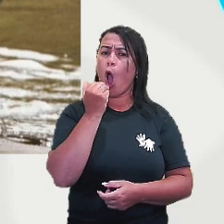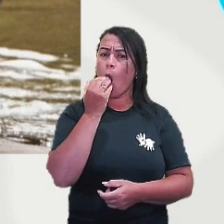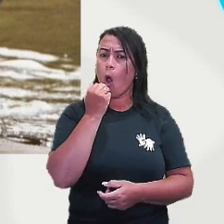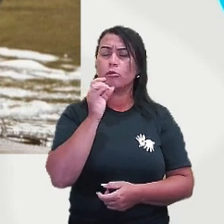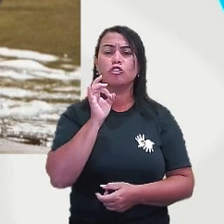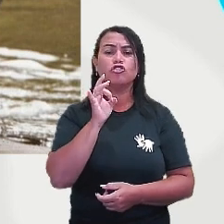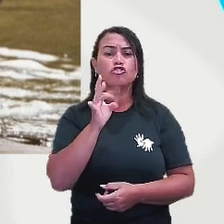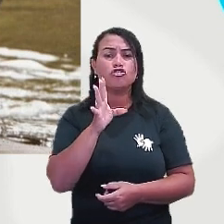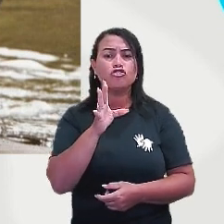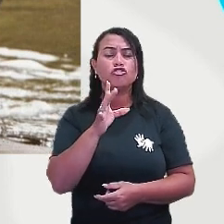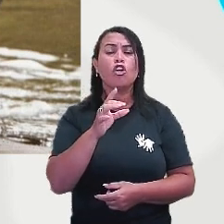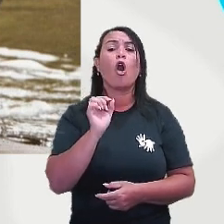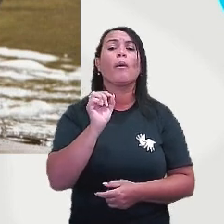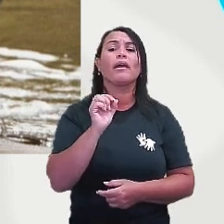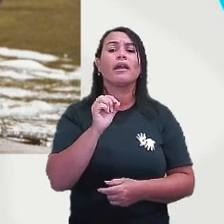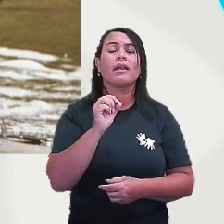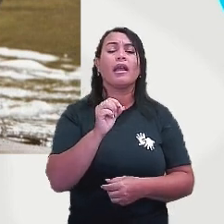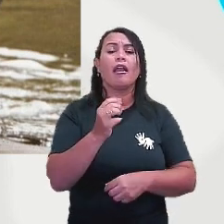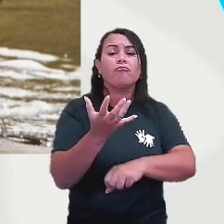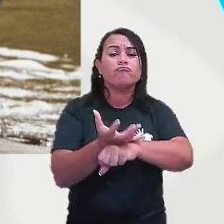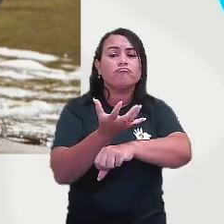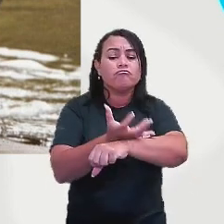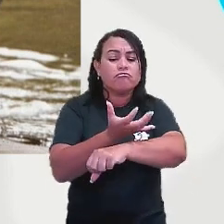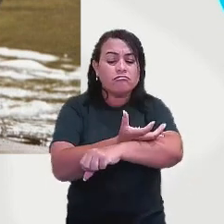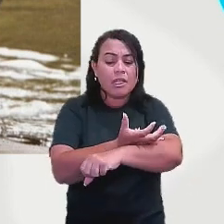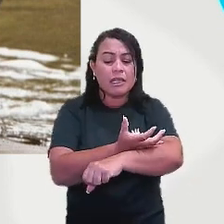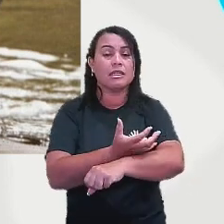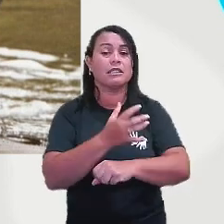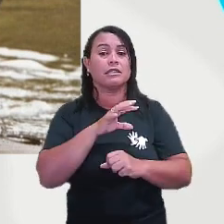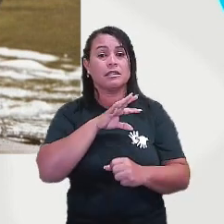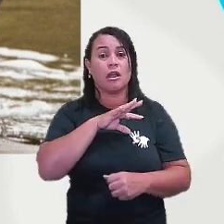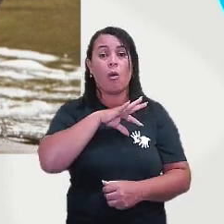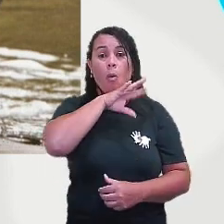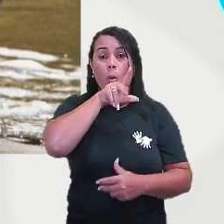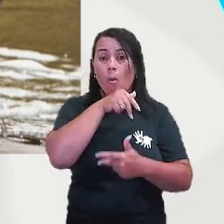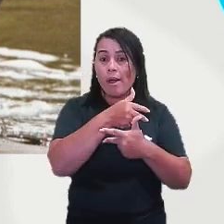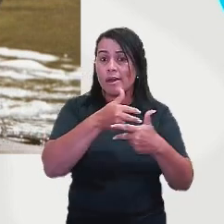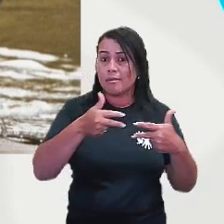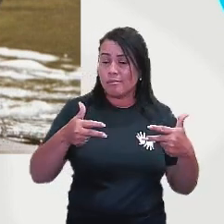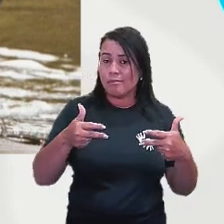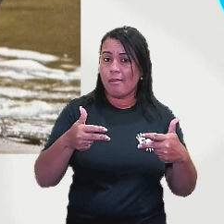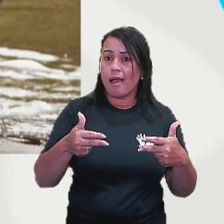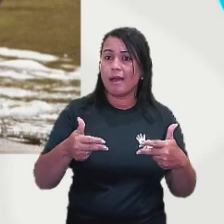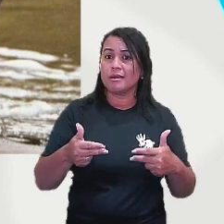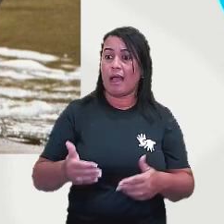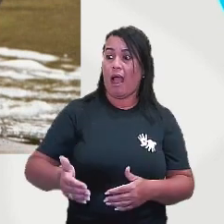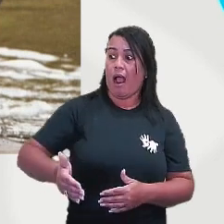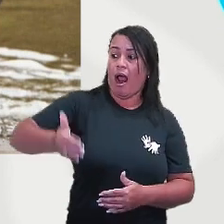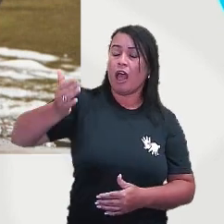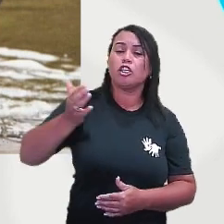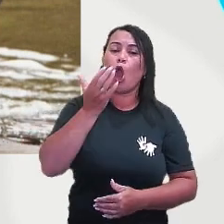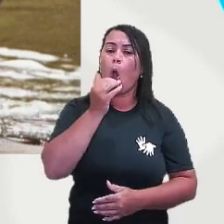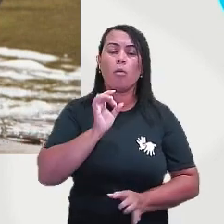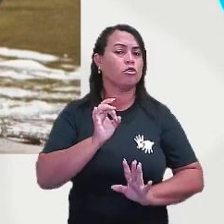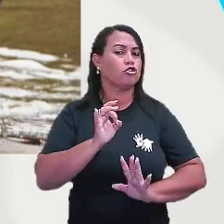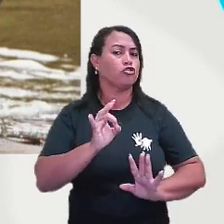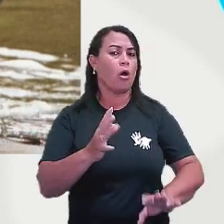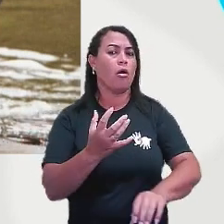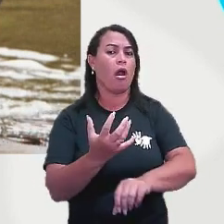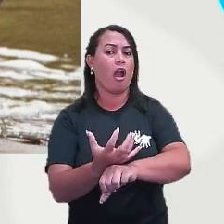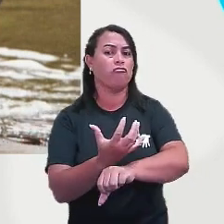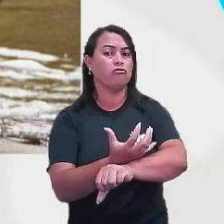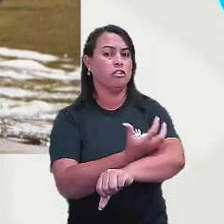herbívoros, ou seja, são animais de grande porte que se alimentam apenas de